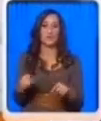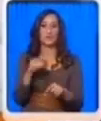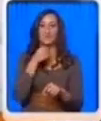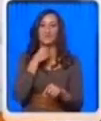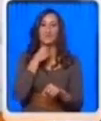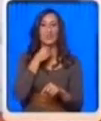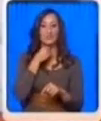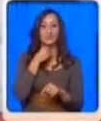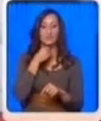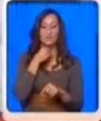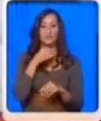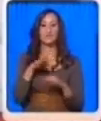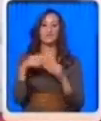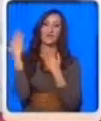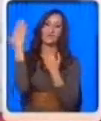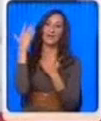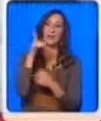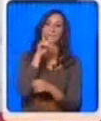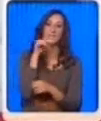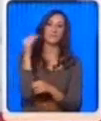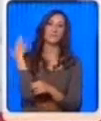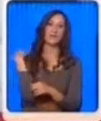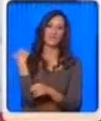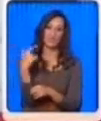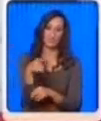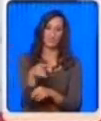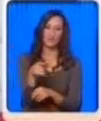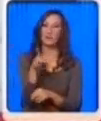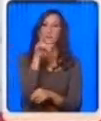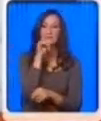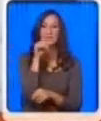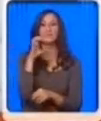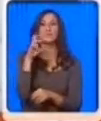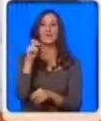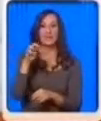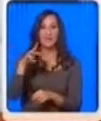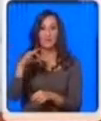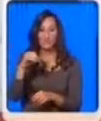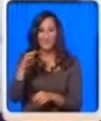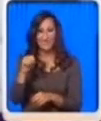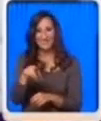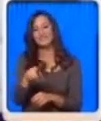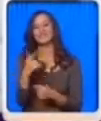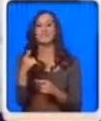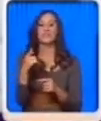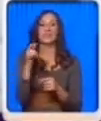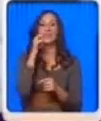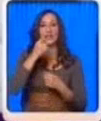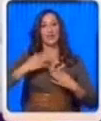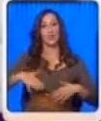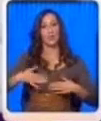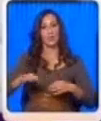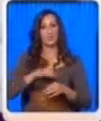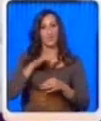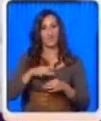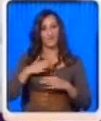Aliás, ele tem lá um quadro em que ele faz uma homenagem ao Pinto Campos, que é uma cópia... Os figurinos também são dele? Não, são da Magda Cardoso. Muito bem. Mas a